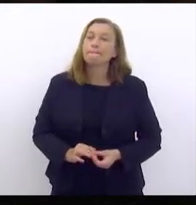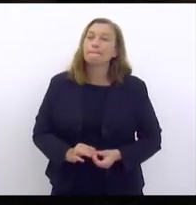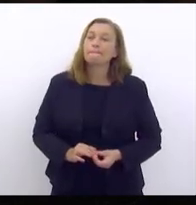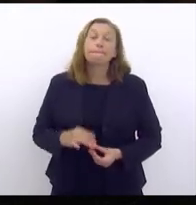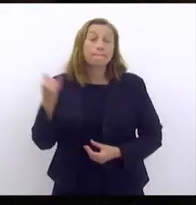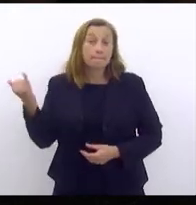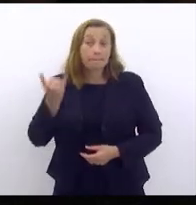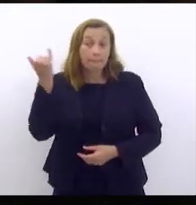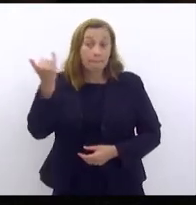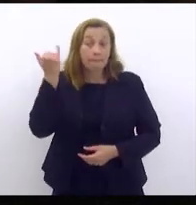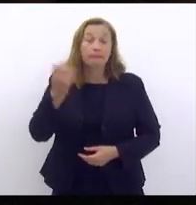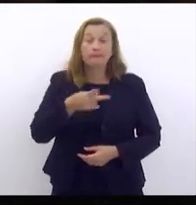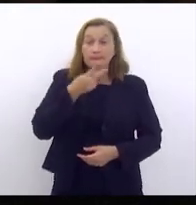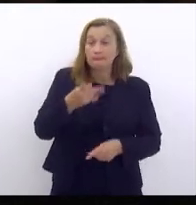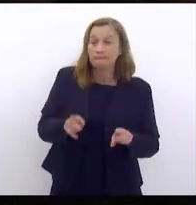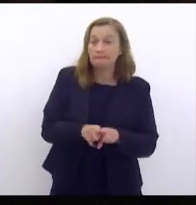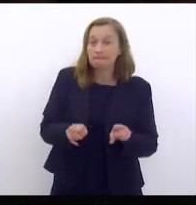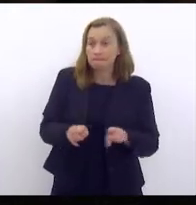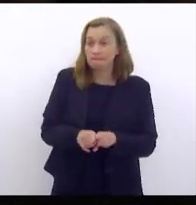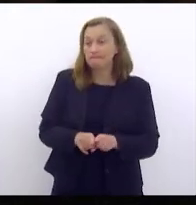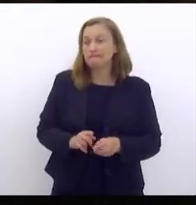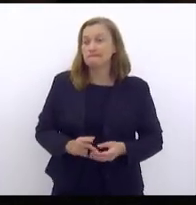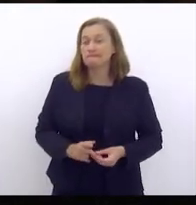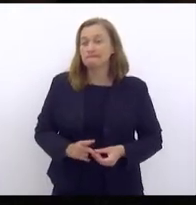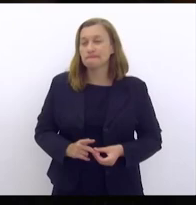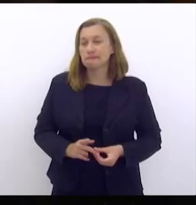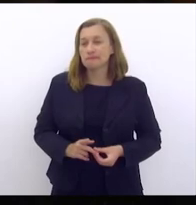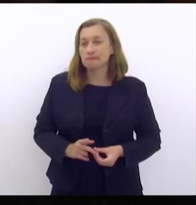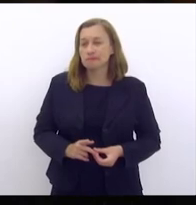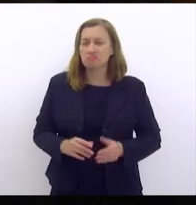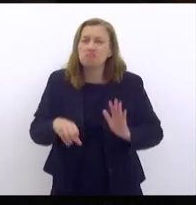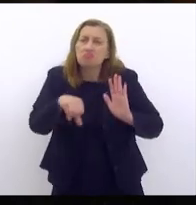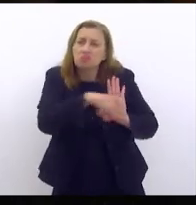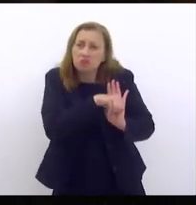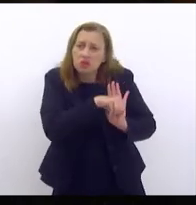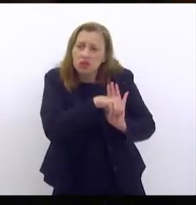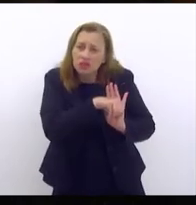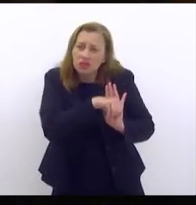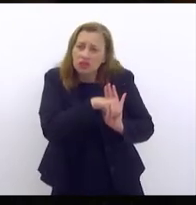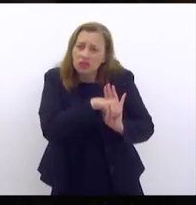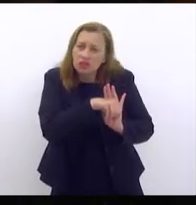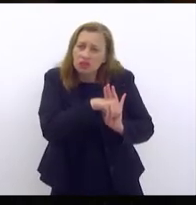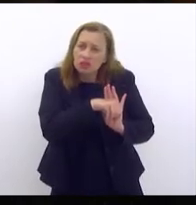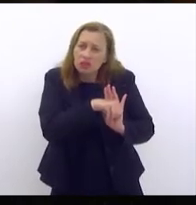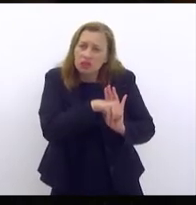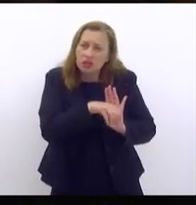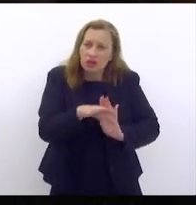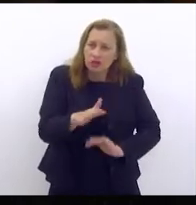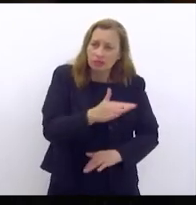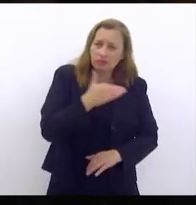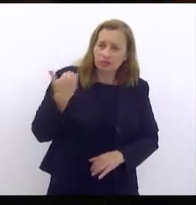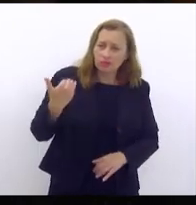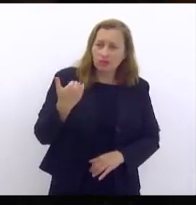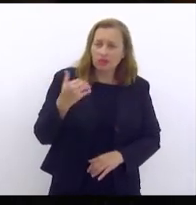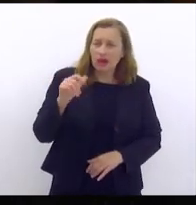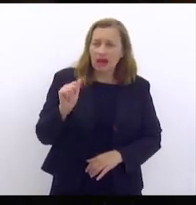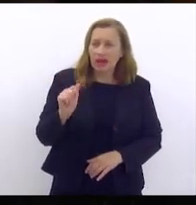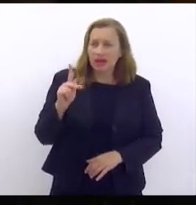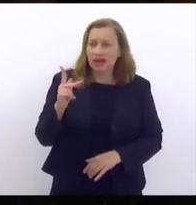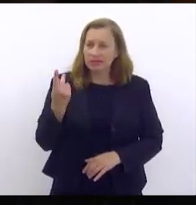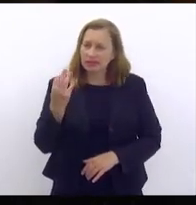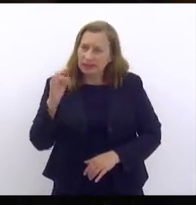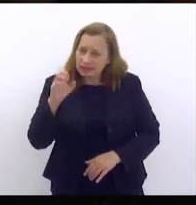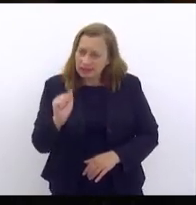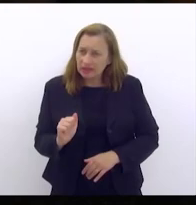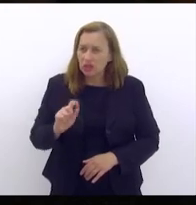importante dizer também que, seja o crime brutal que vitimou a Agatha, seja tantos